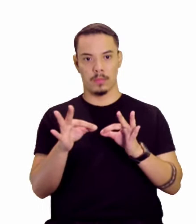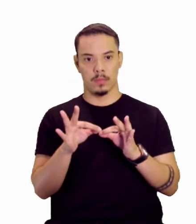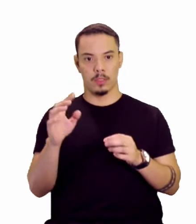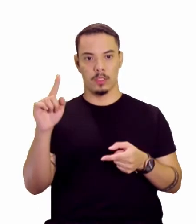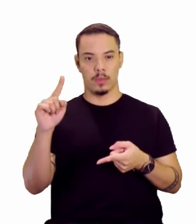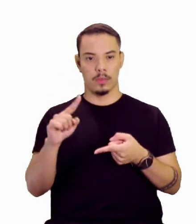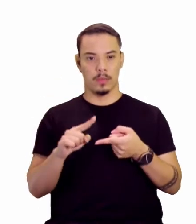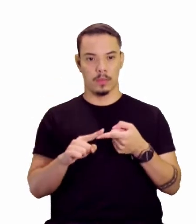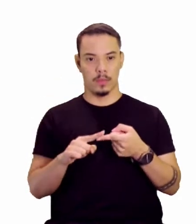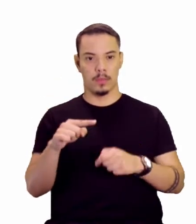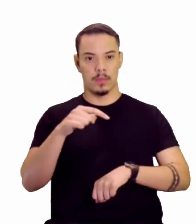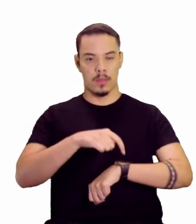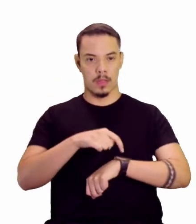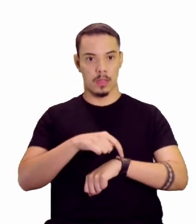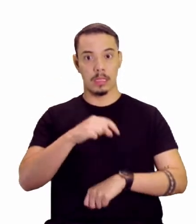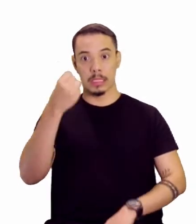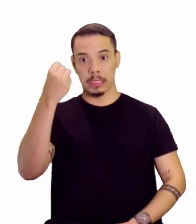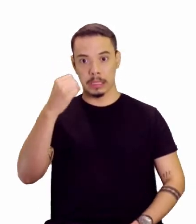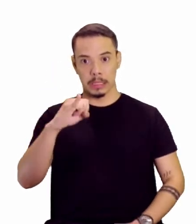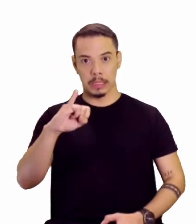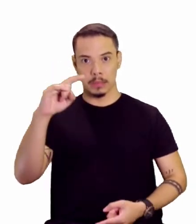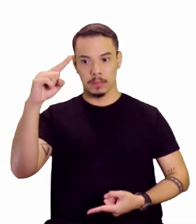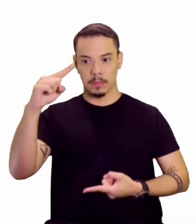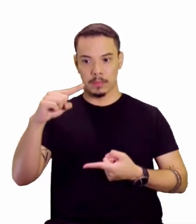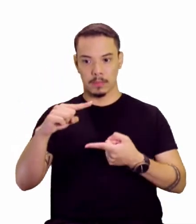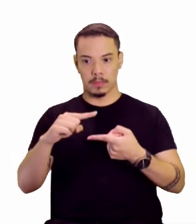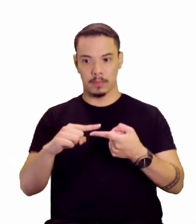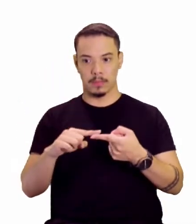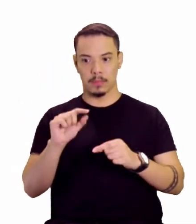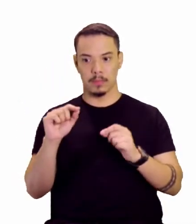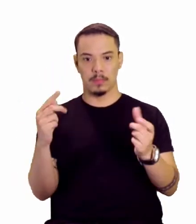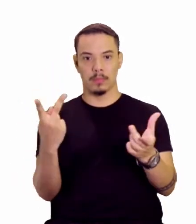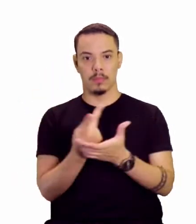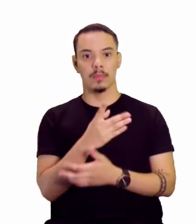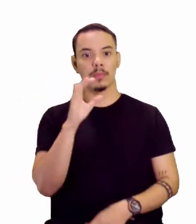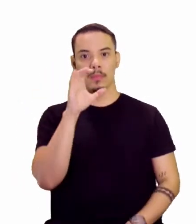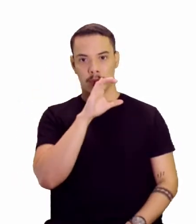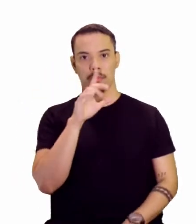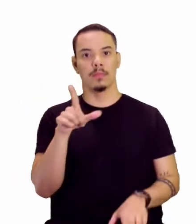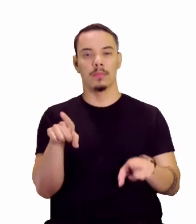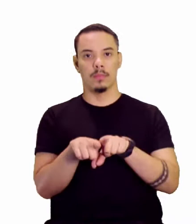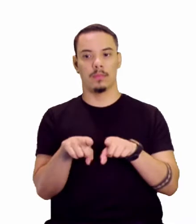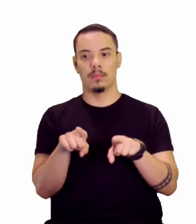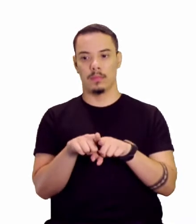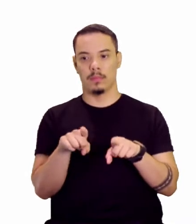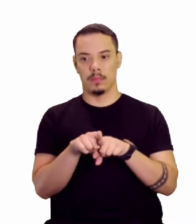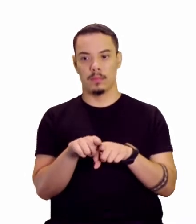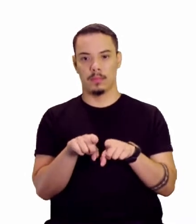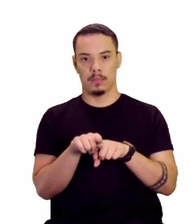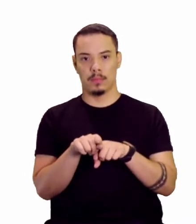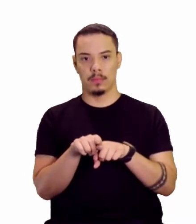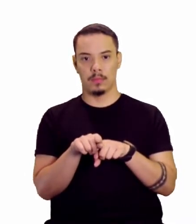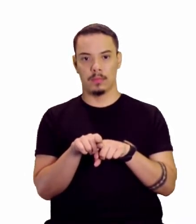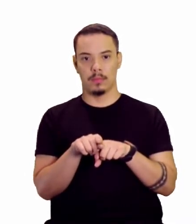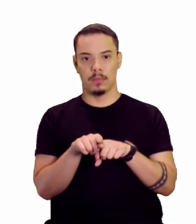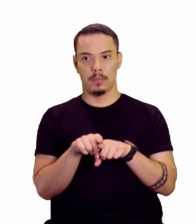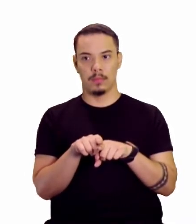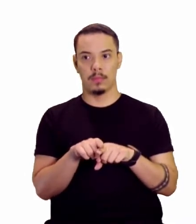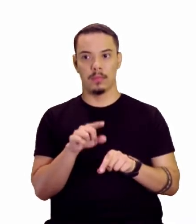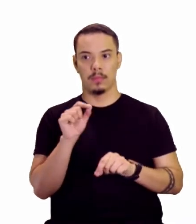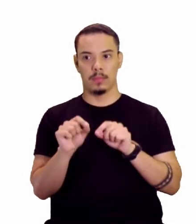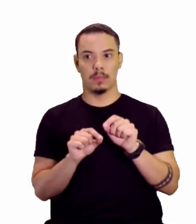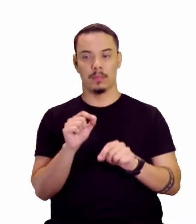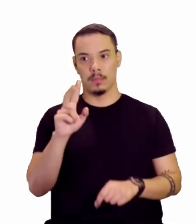tempo. Se a distância está diminuindo, provavelmente a velocidade também, né, Deise? Exatamente, pessoal, olha só, Está diminuindo